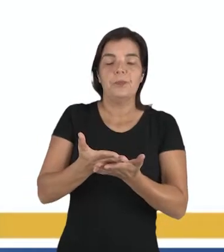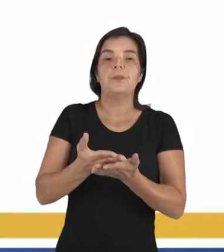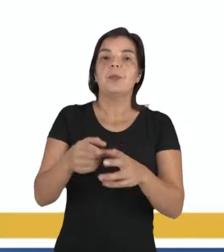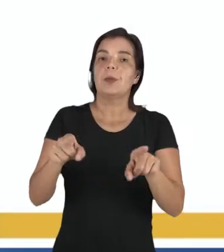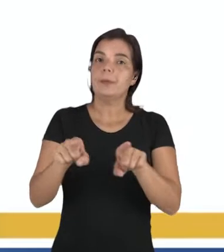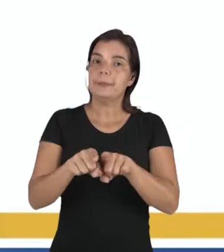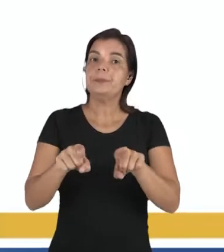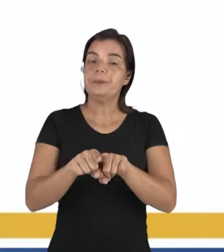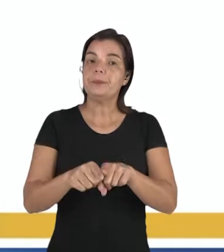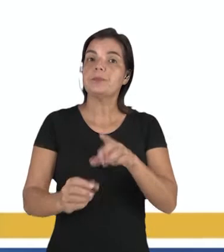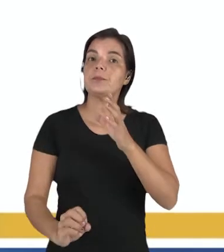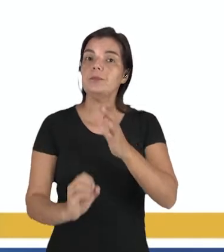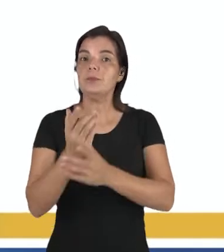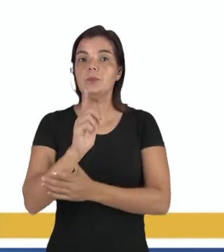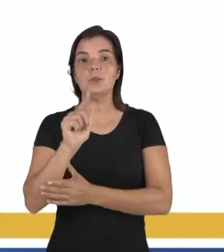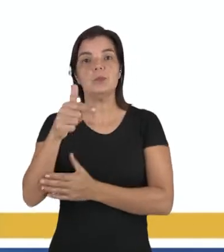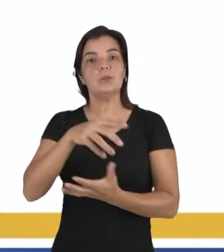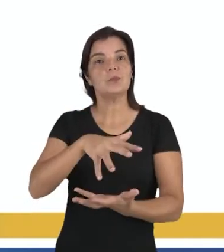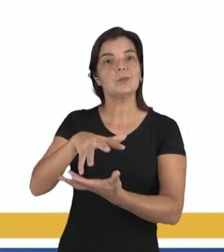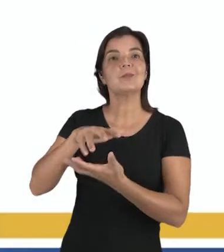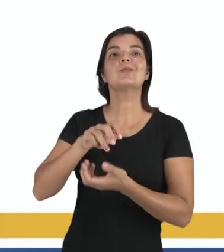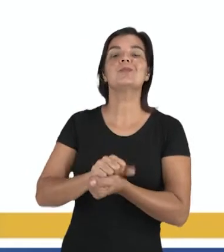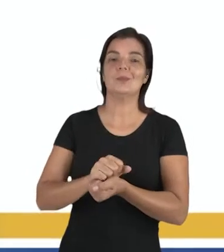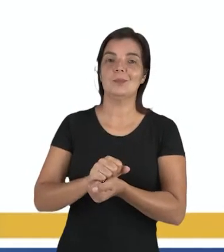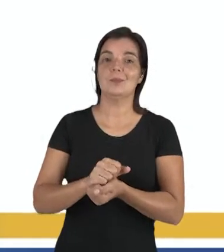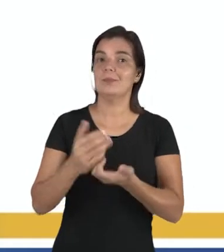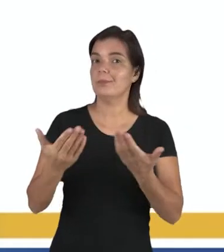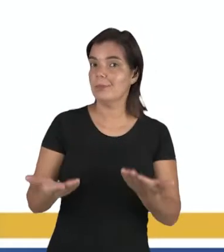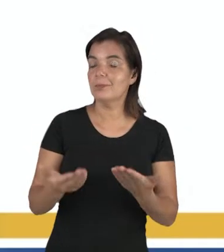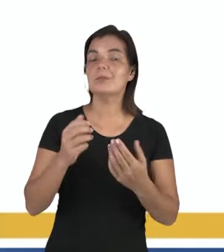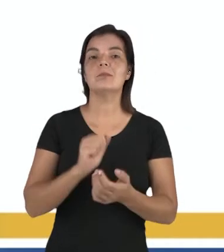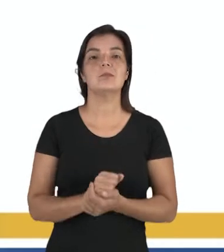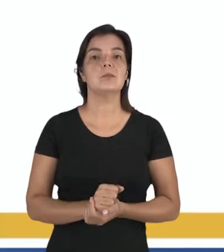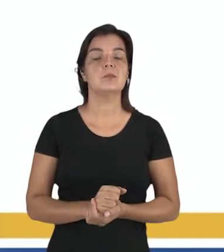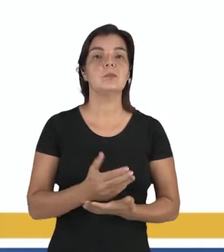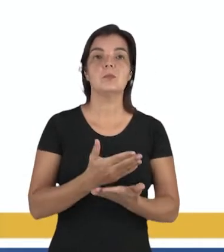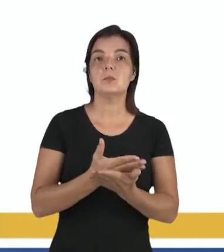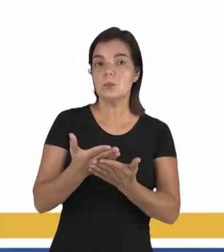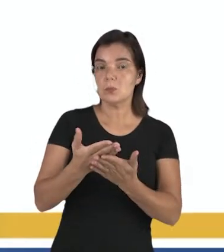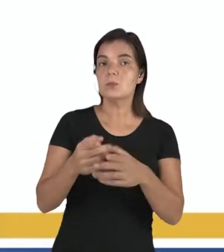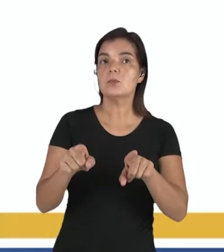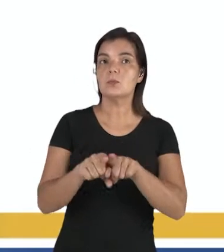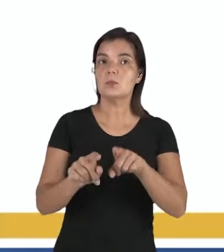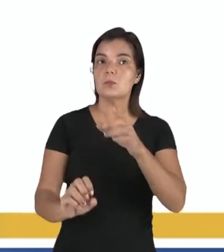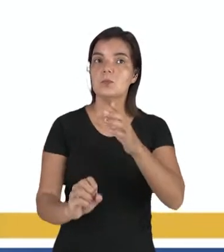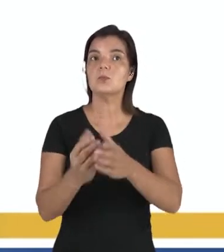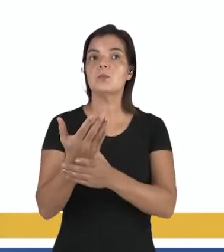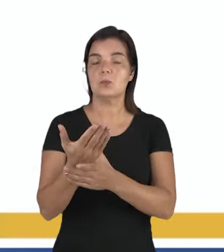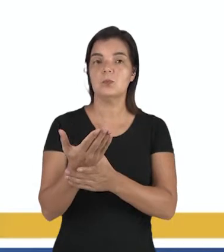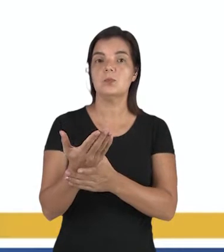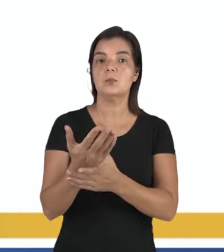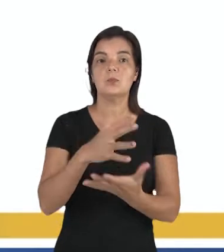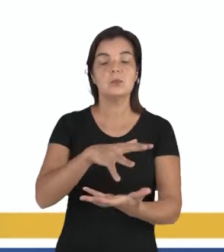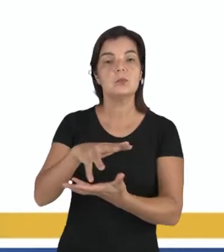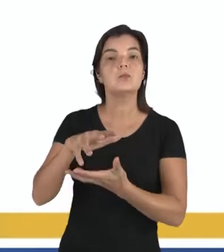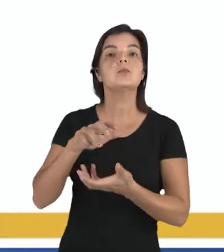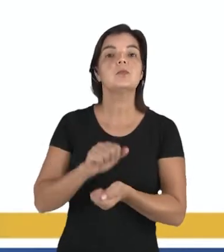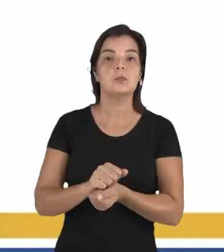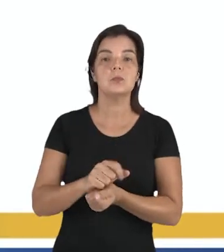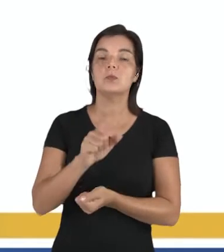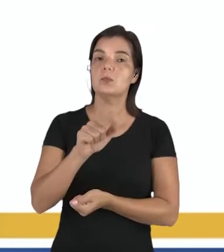motor imóvel que deu origem ao universo. Então, esse princípio motor que deu origem ao